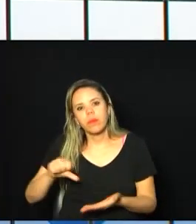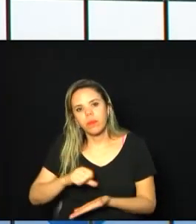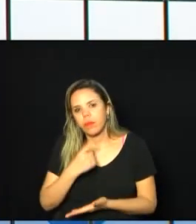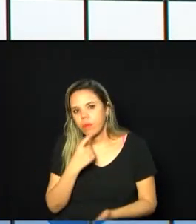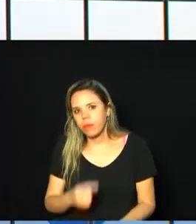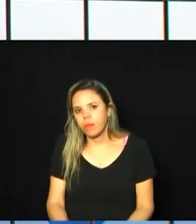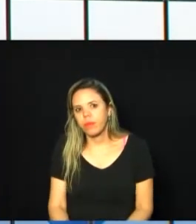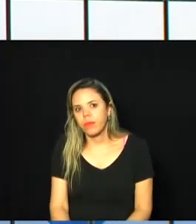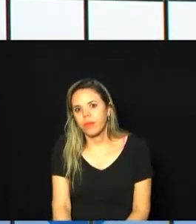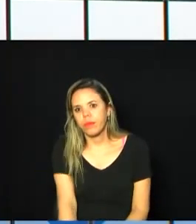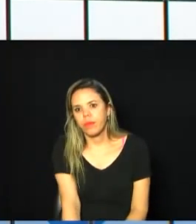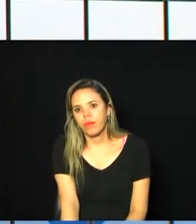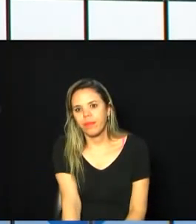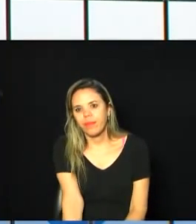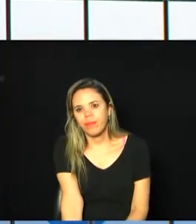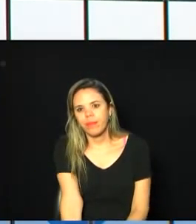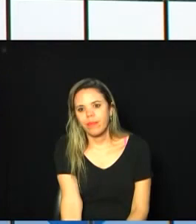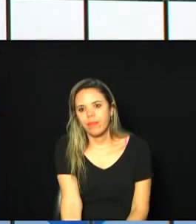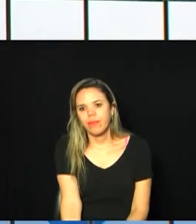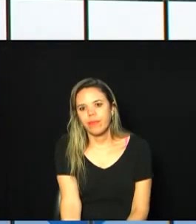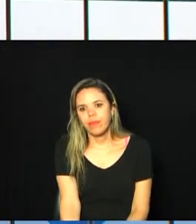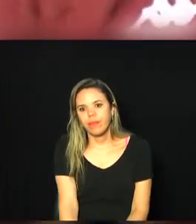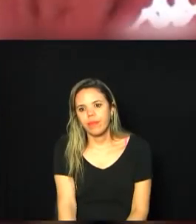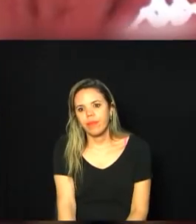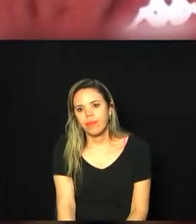de Campinas.